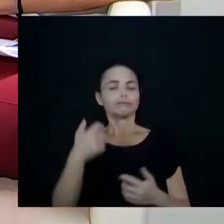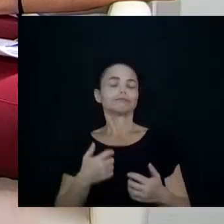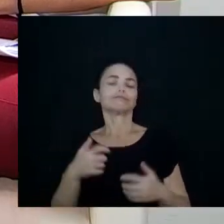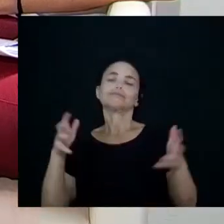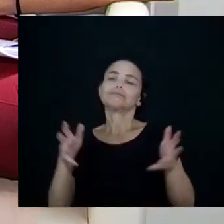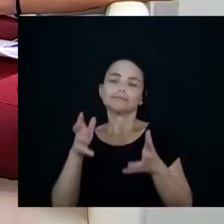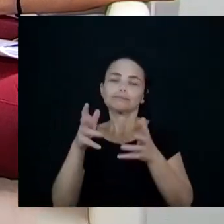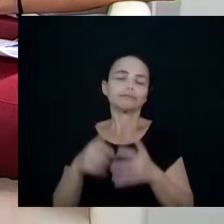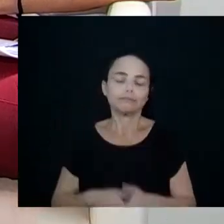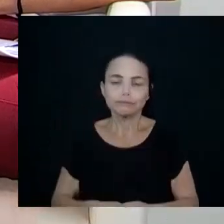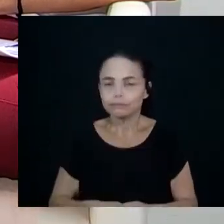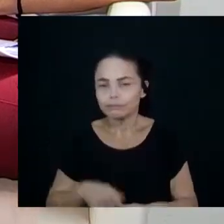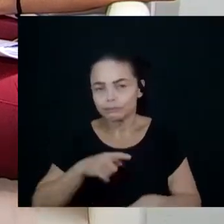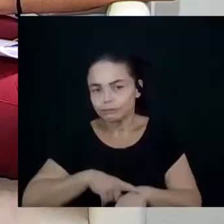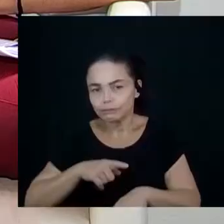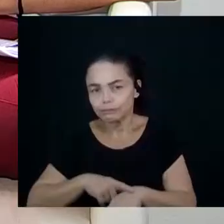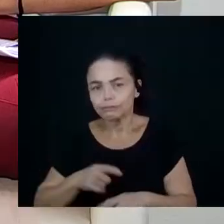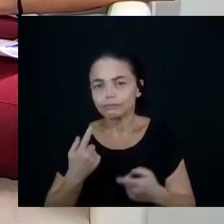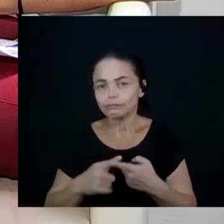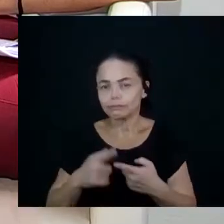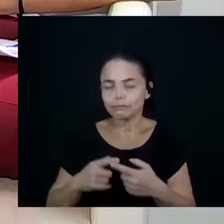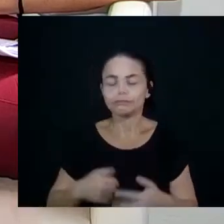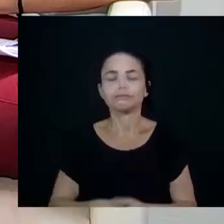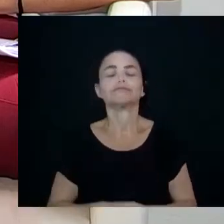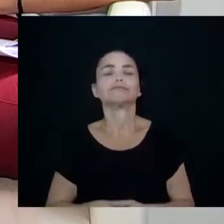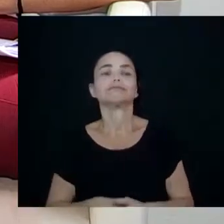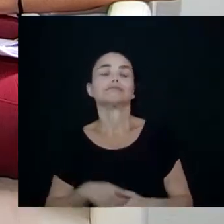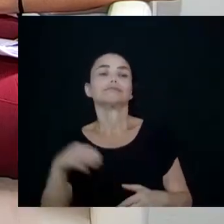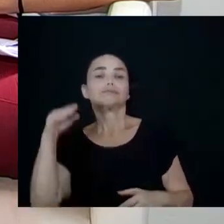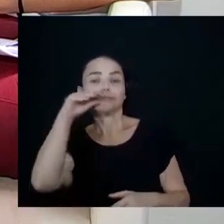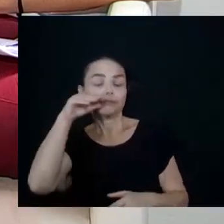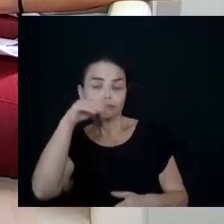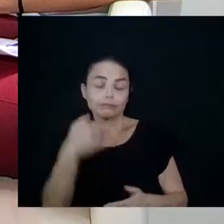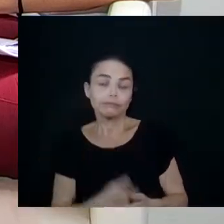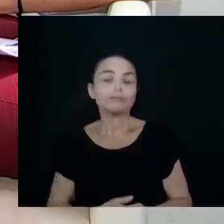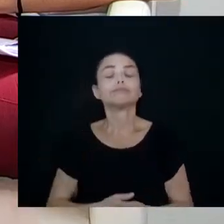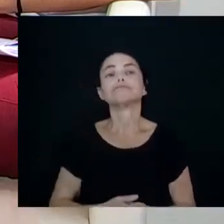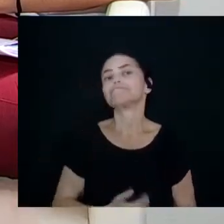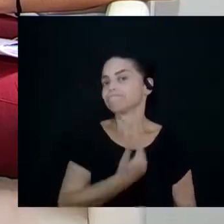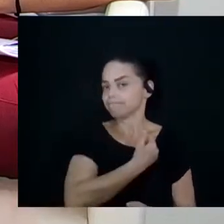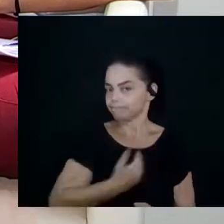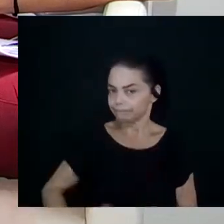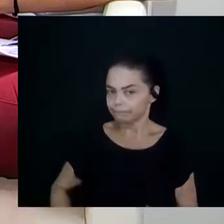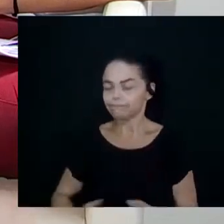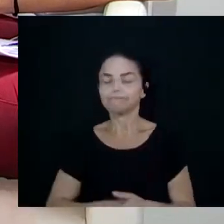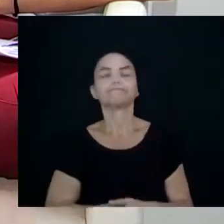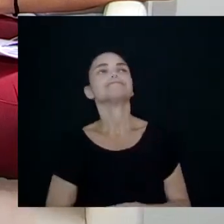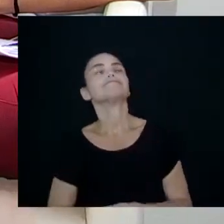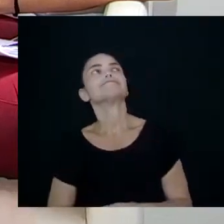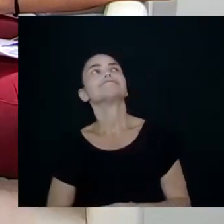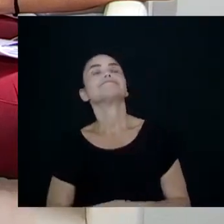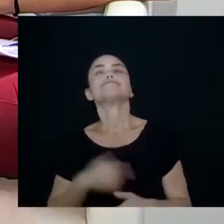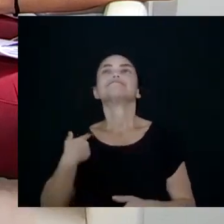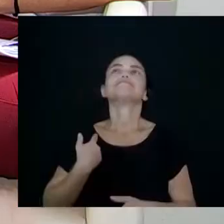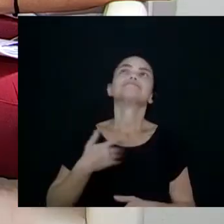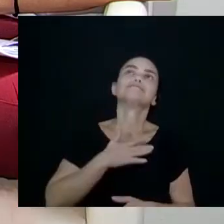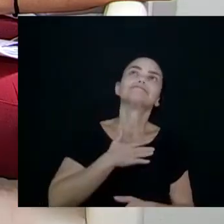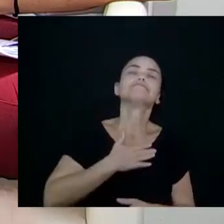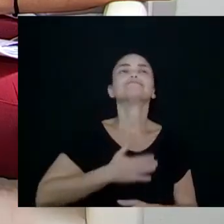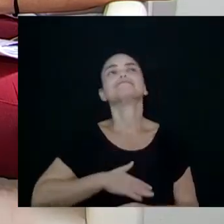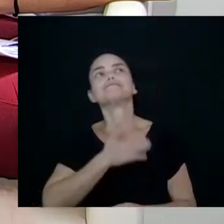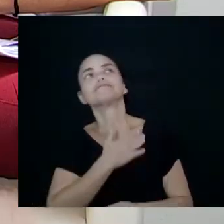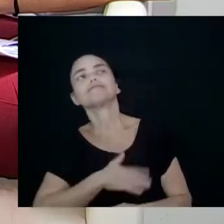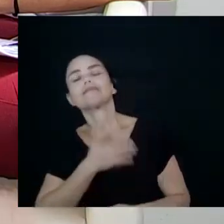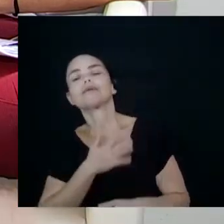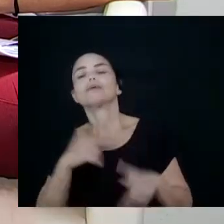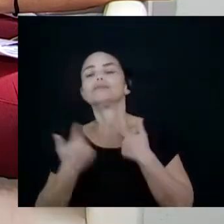porque você é uma funcionária pública que, em tese, você poderia falar, eu tô tranquila, né, com o meu trabalho de funcionária